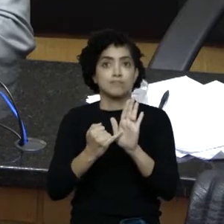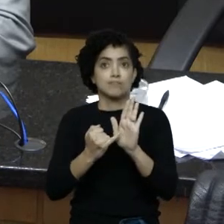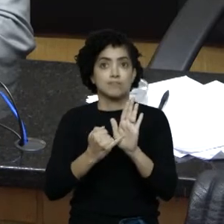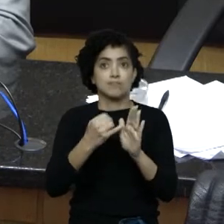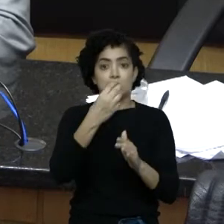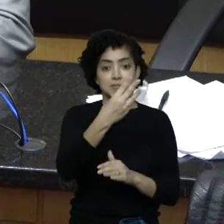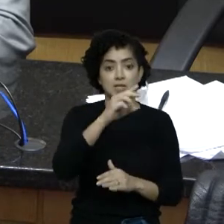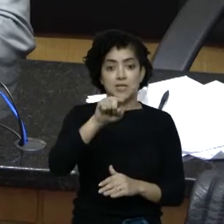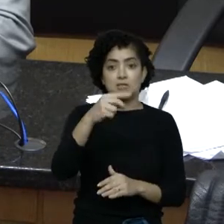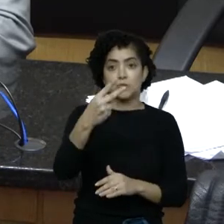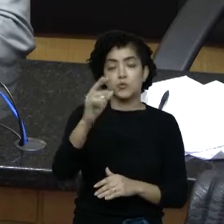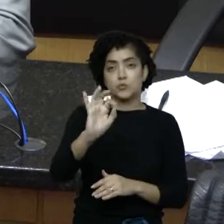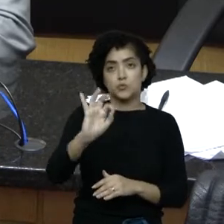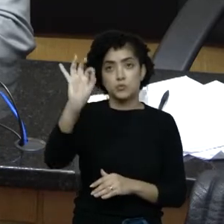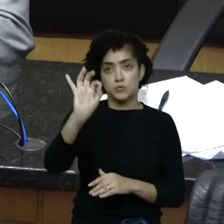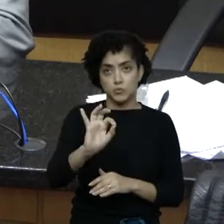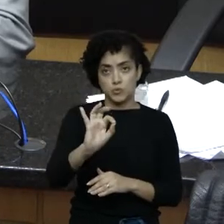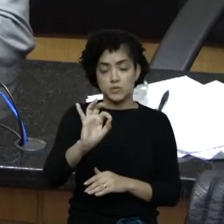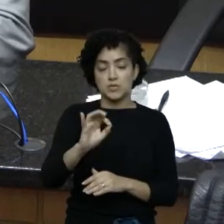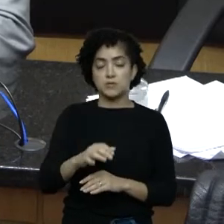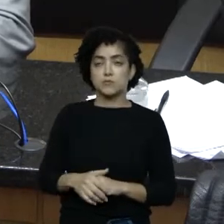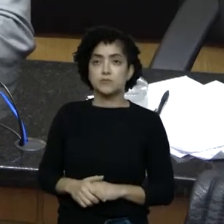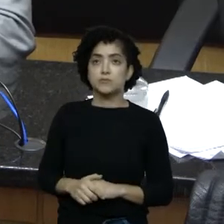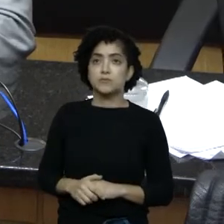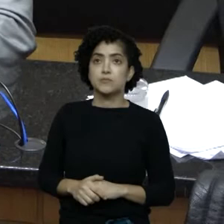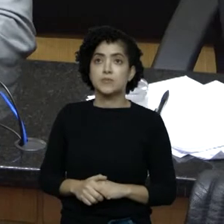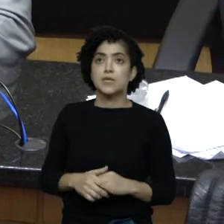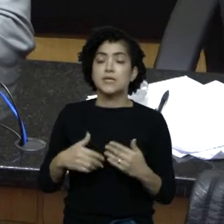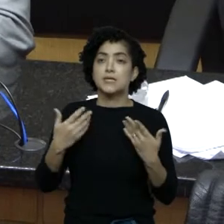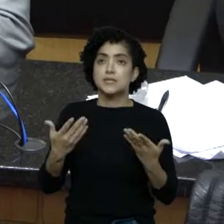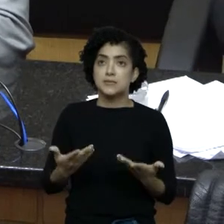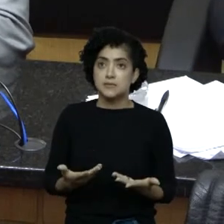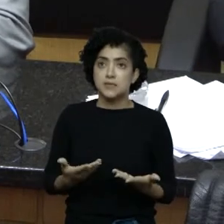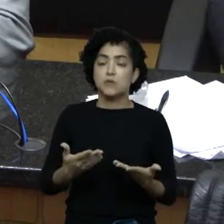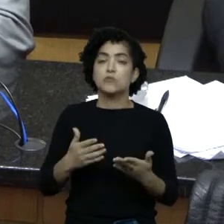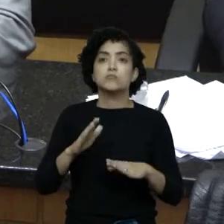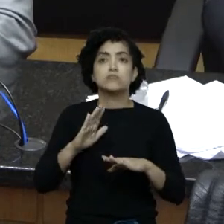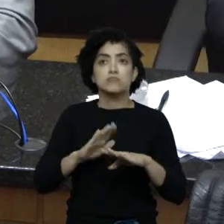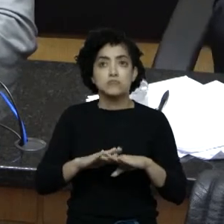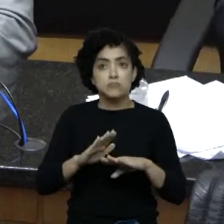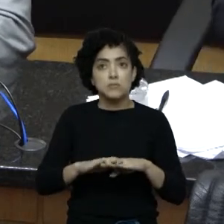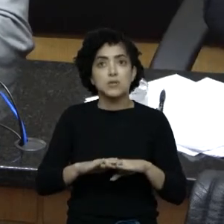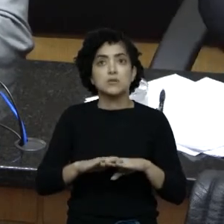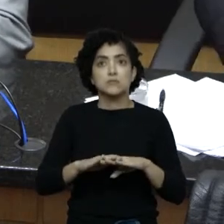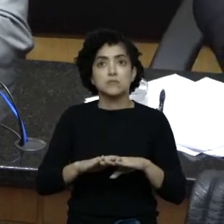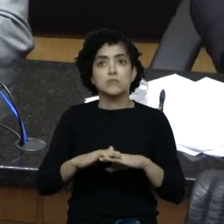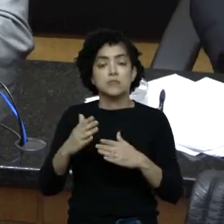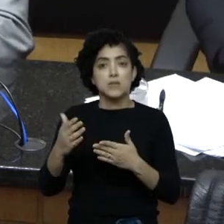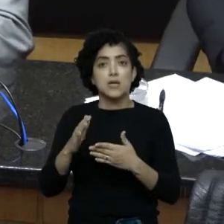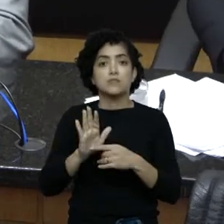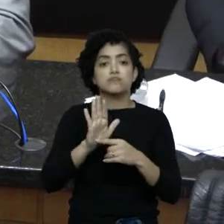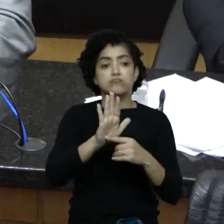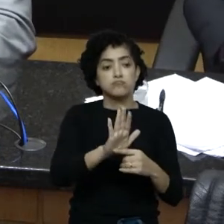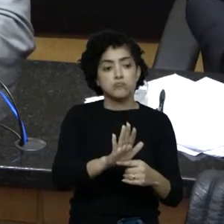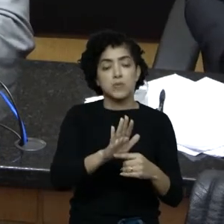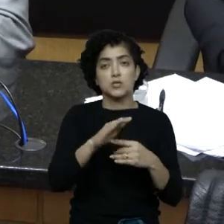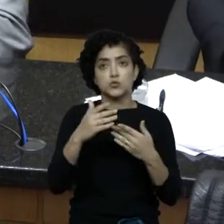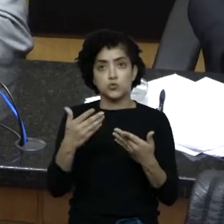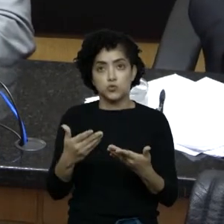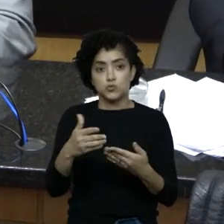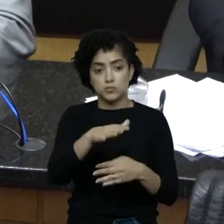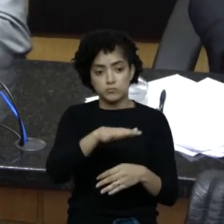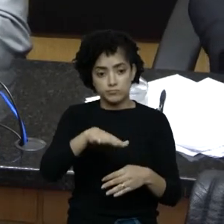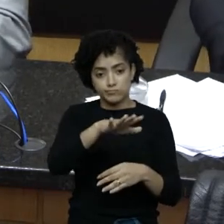3.2 por cento Portanto o estado prática um grande gesto na direção das